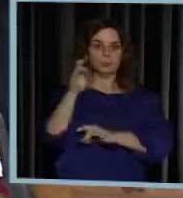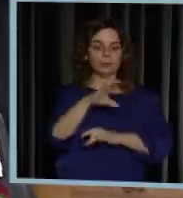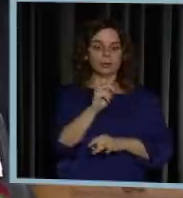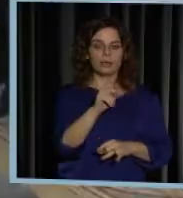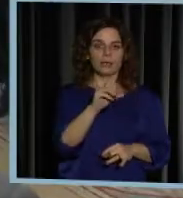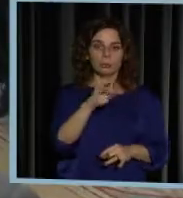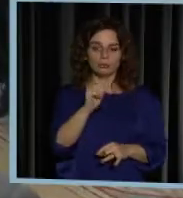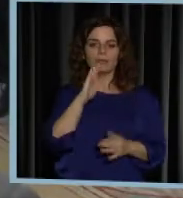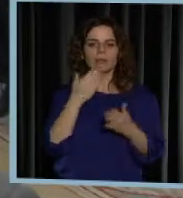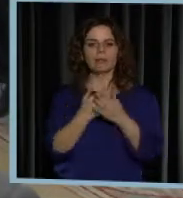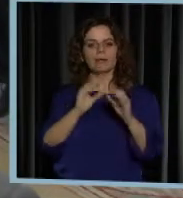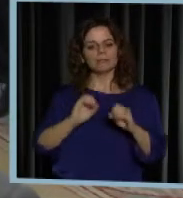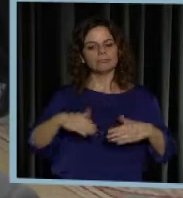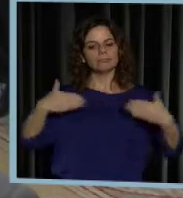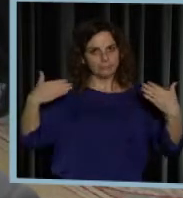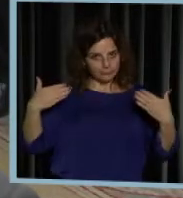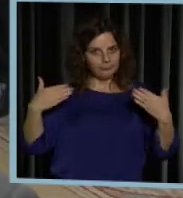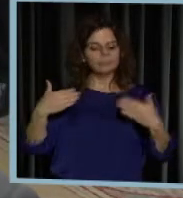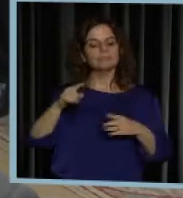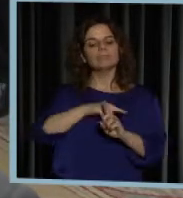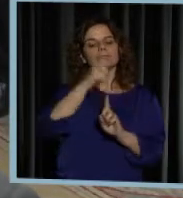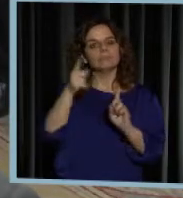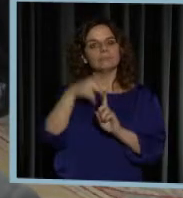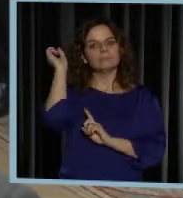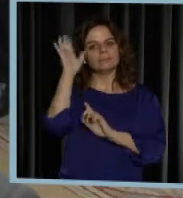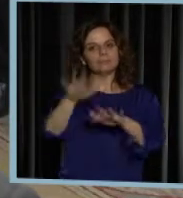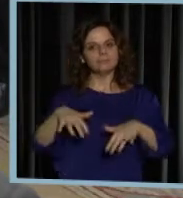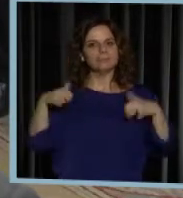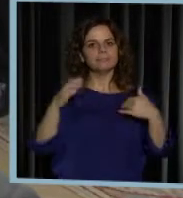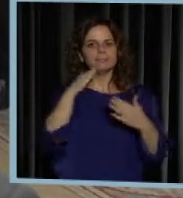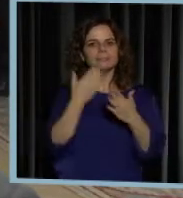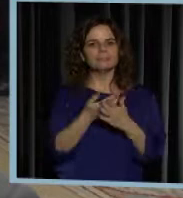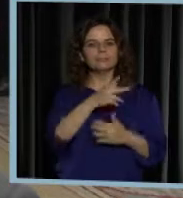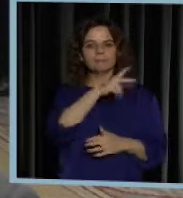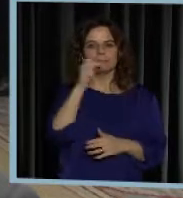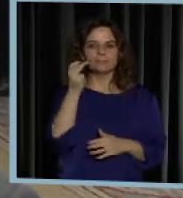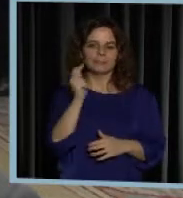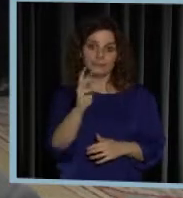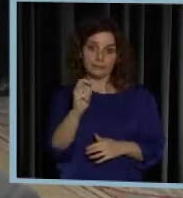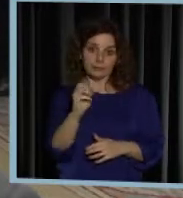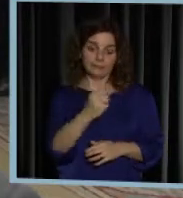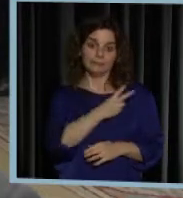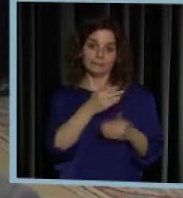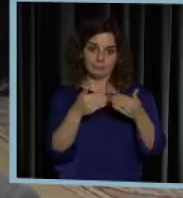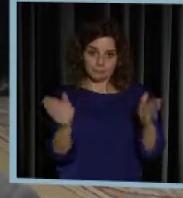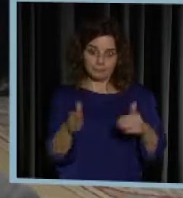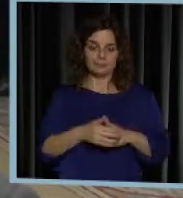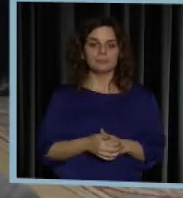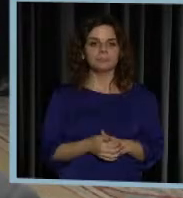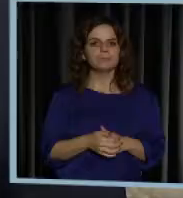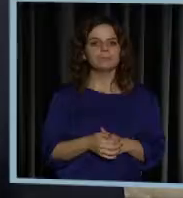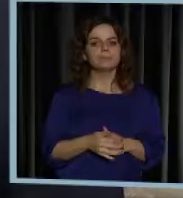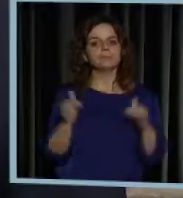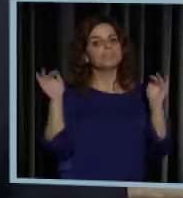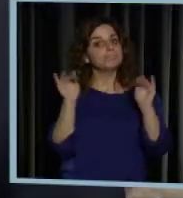Carlos Moedas para a sessão inaugural do ciclo de conferências que assinala os 30 anos da Universidade Aberta.